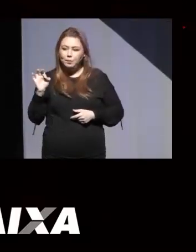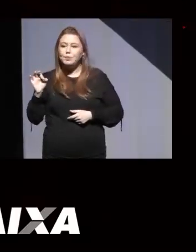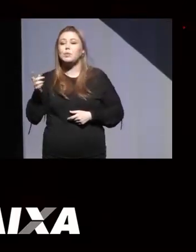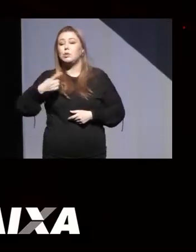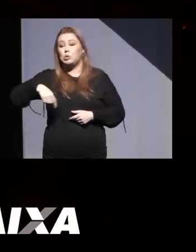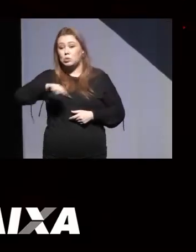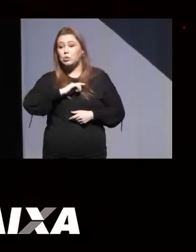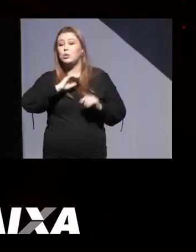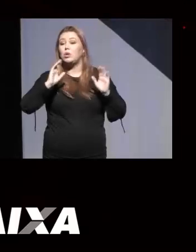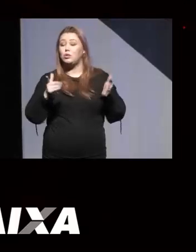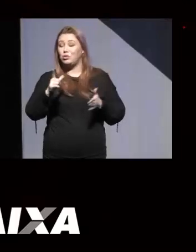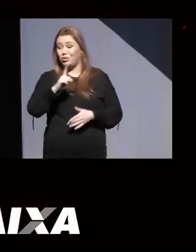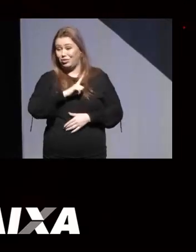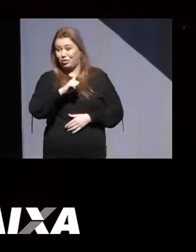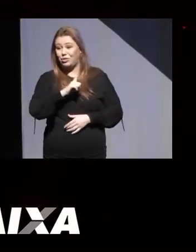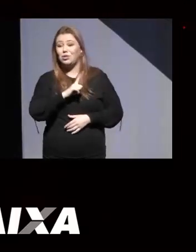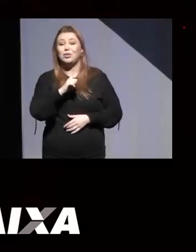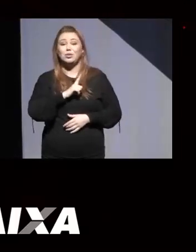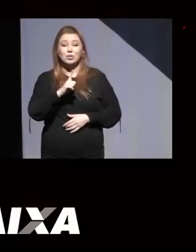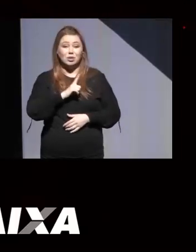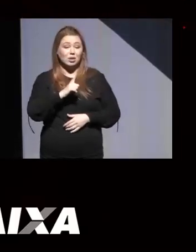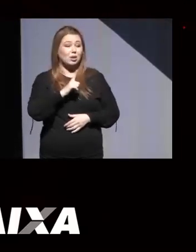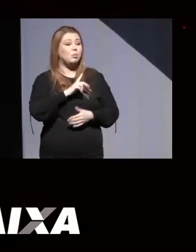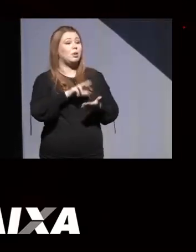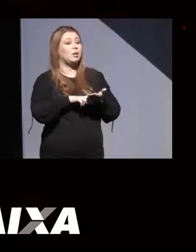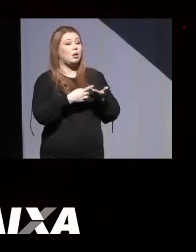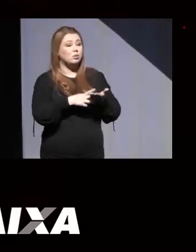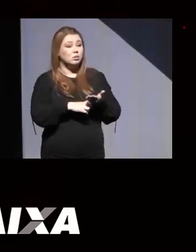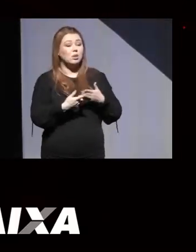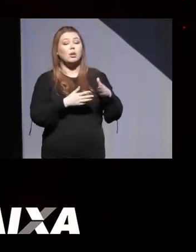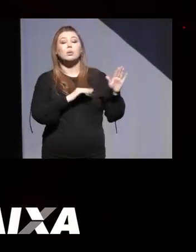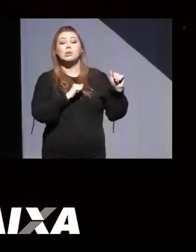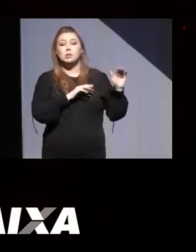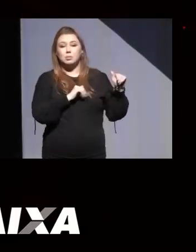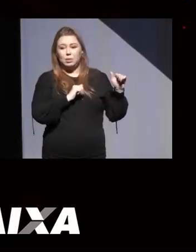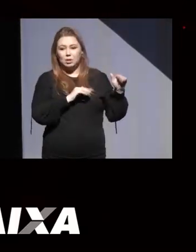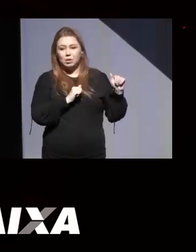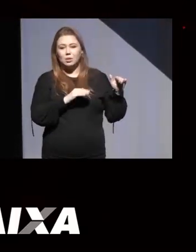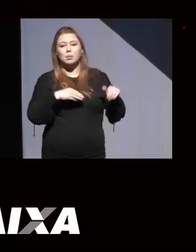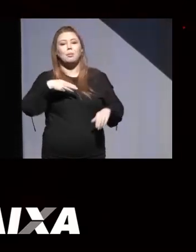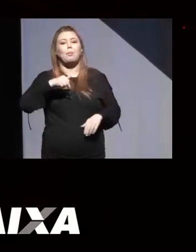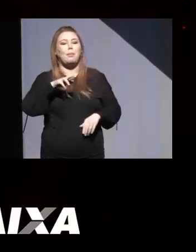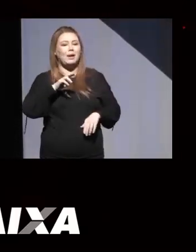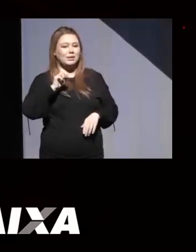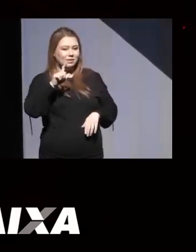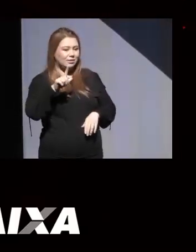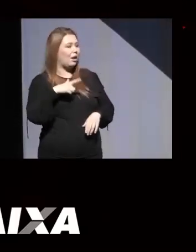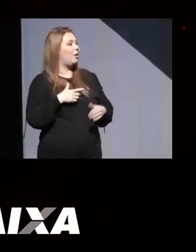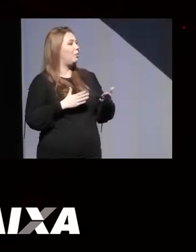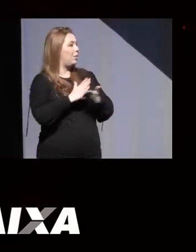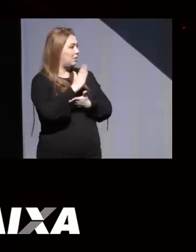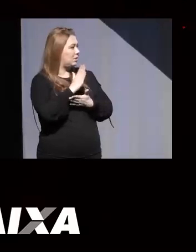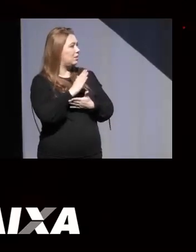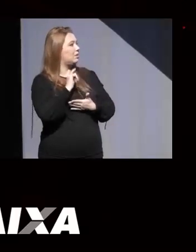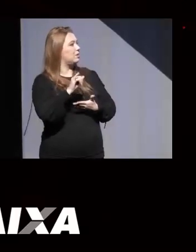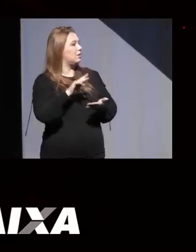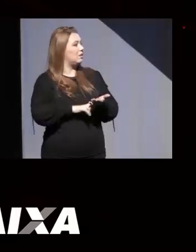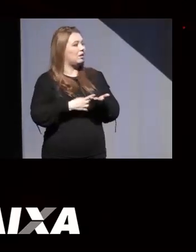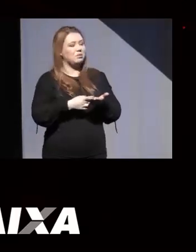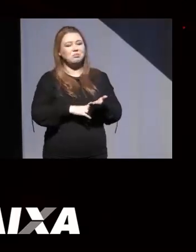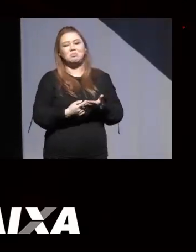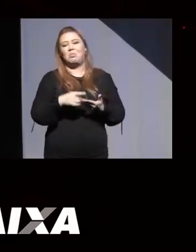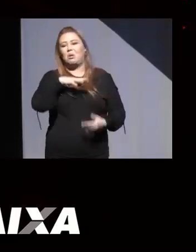já temos uma tradução para o espanhol aprovada pelo Marçal. O Marçal falou, não, qualquer tradução é